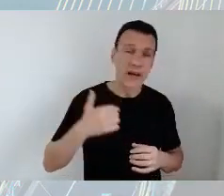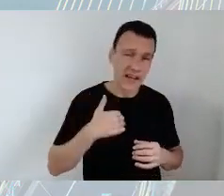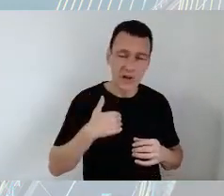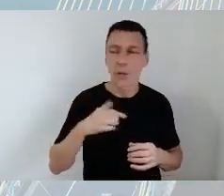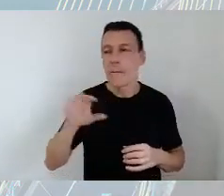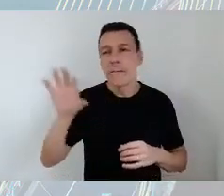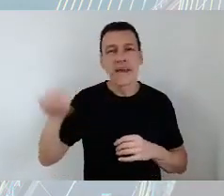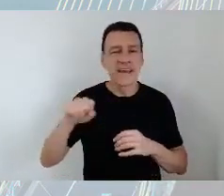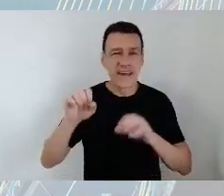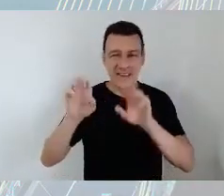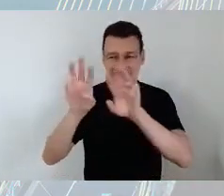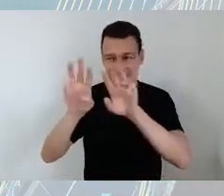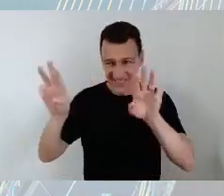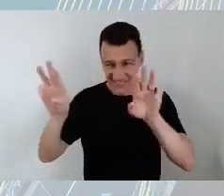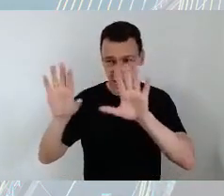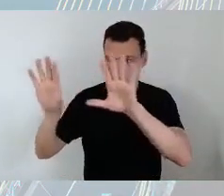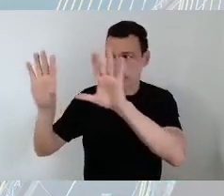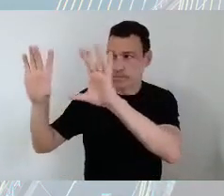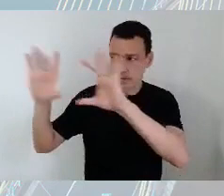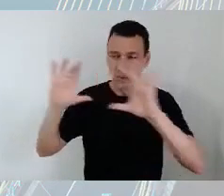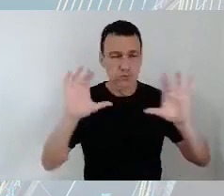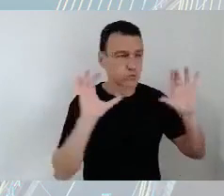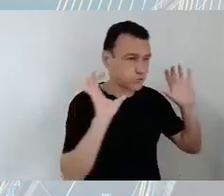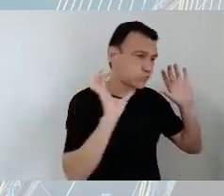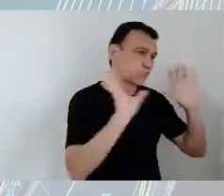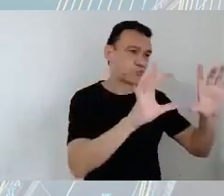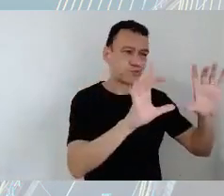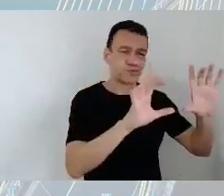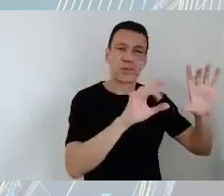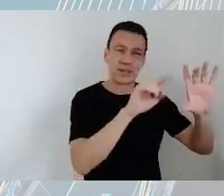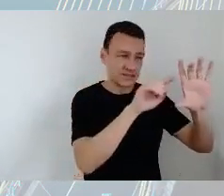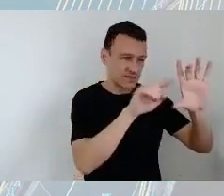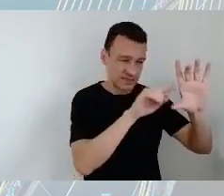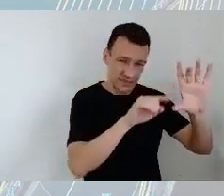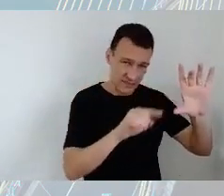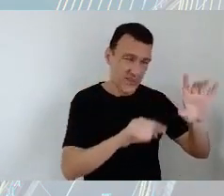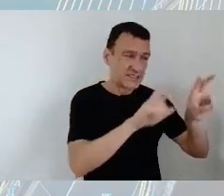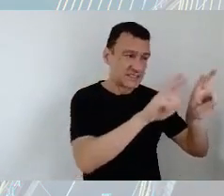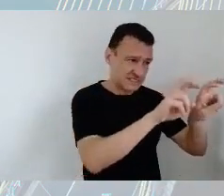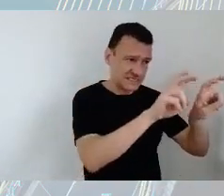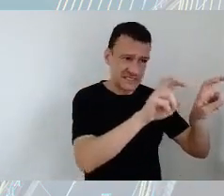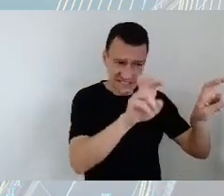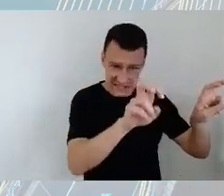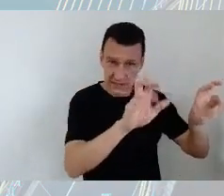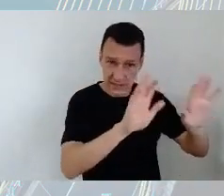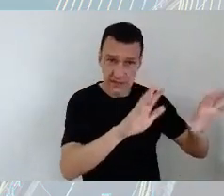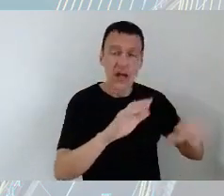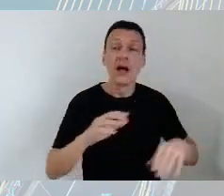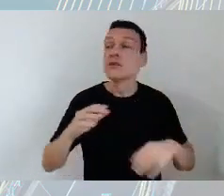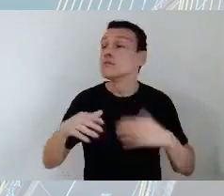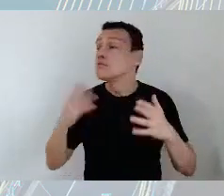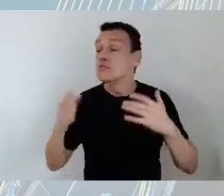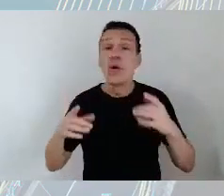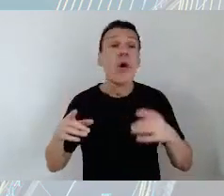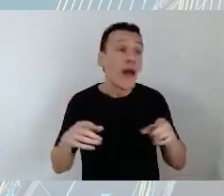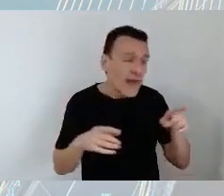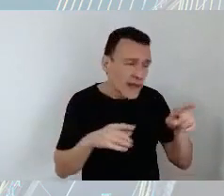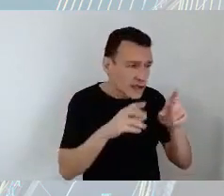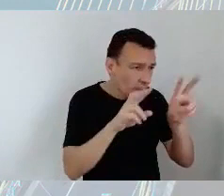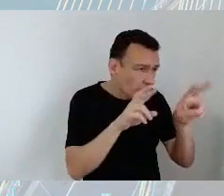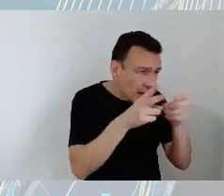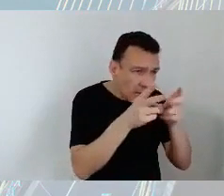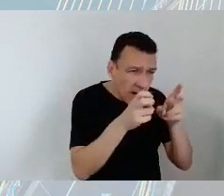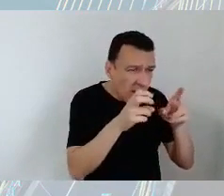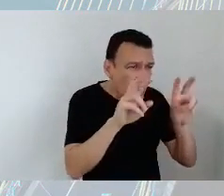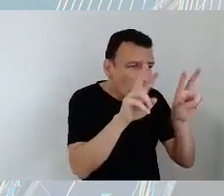entender qual elemento estava em qual horário, qual era o nome do palestrante, qual era a categoria do título da palestra que ele estava. E eu falei